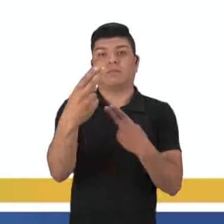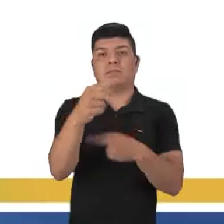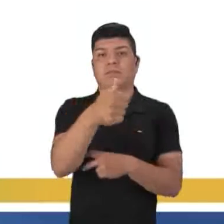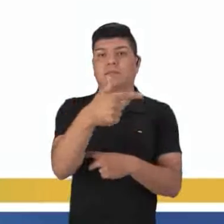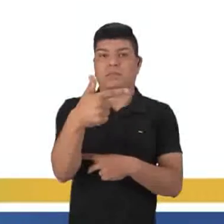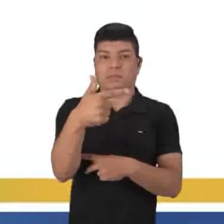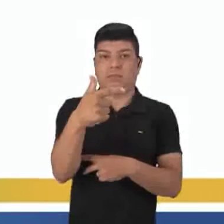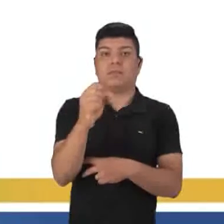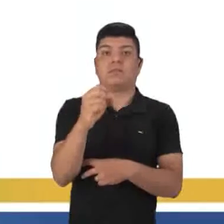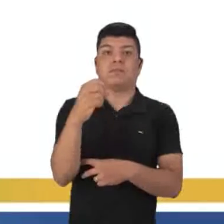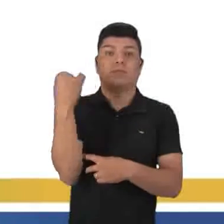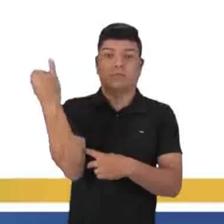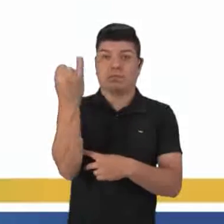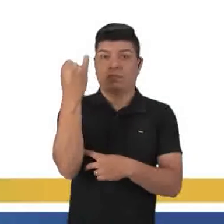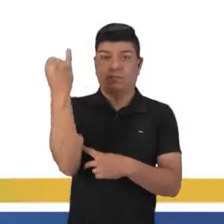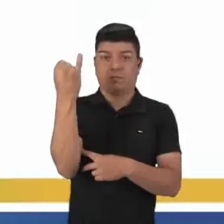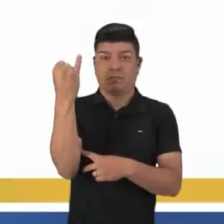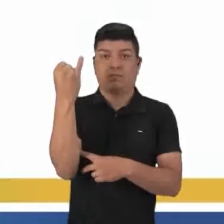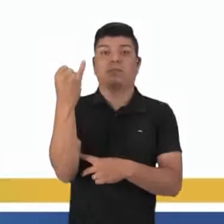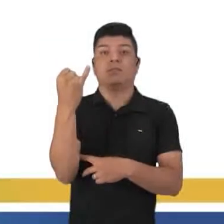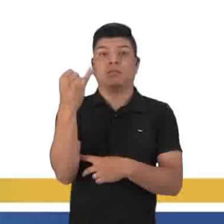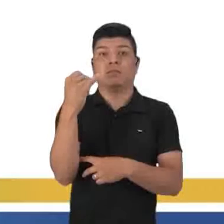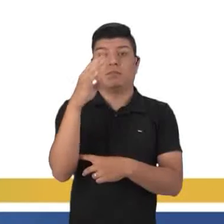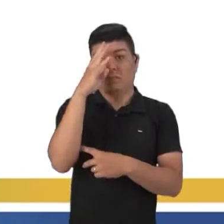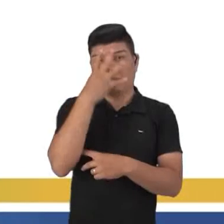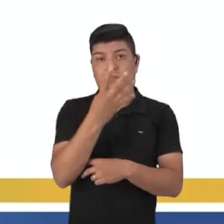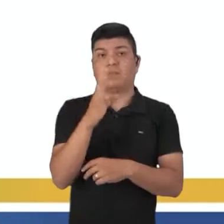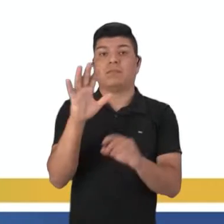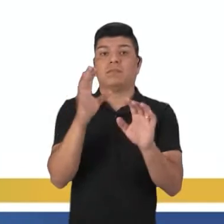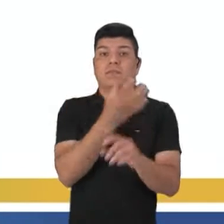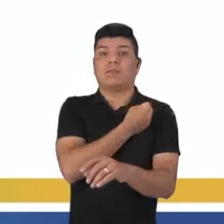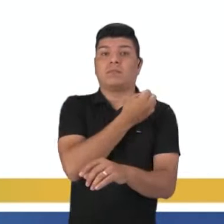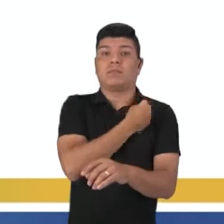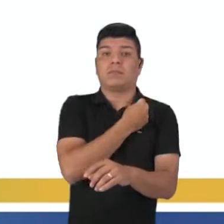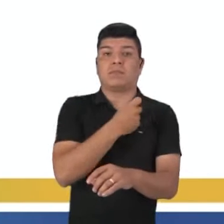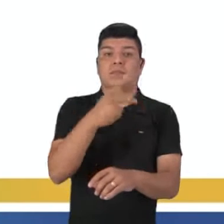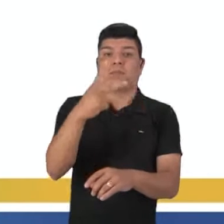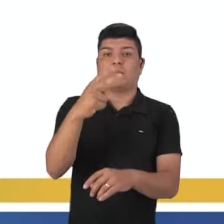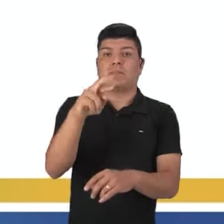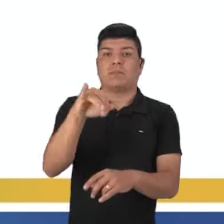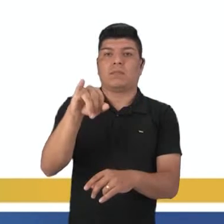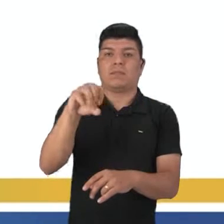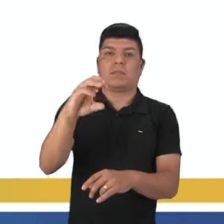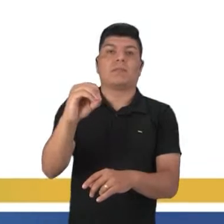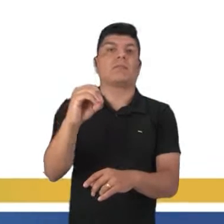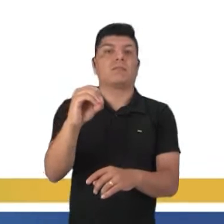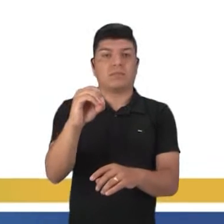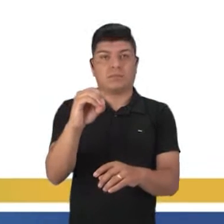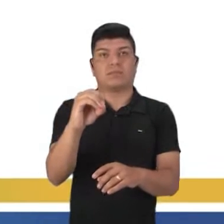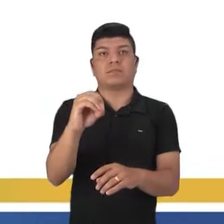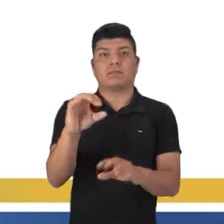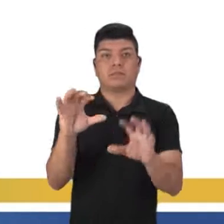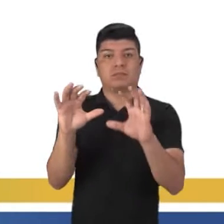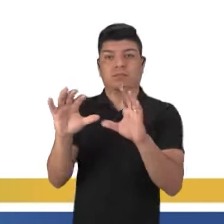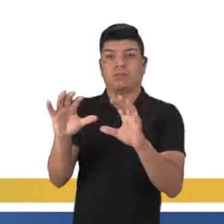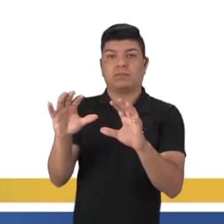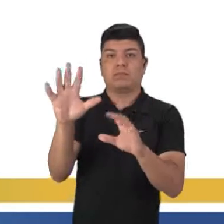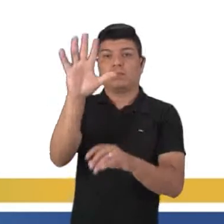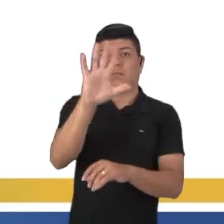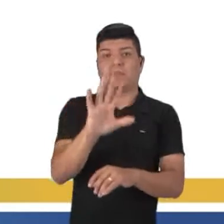que nos interessa aí como resultado é formado pelas numerações primas, Assim, o nosso